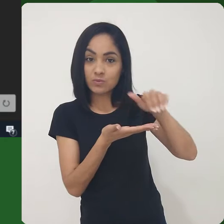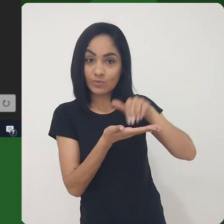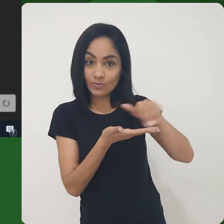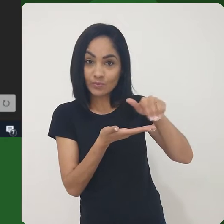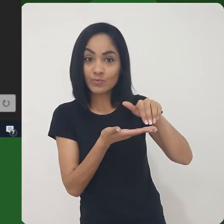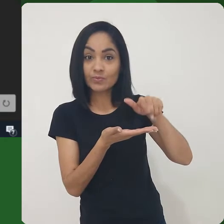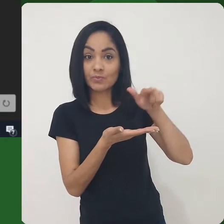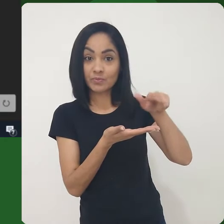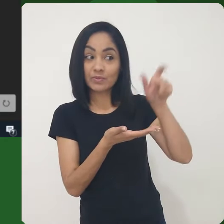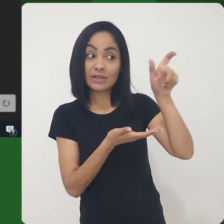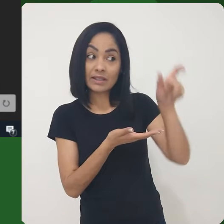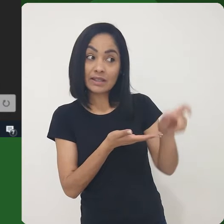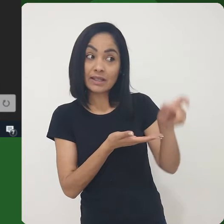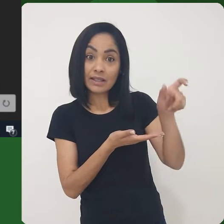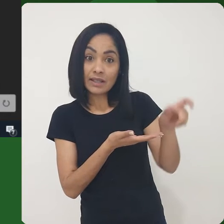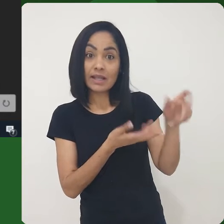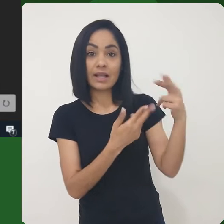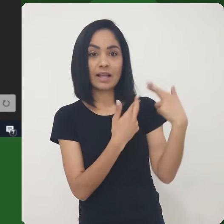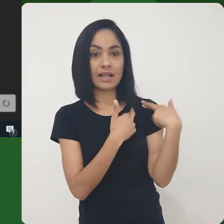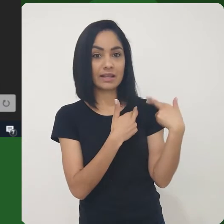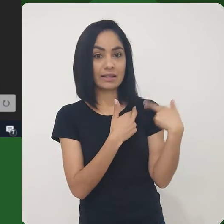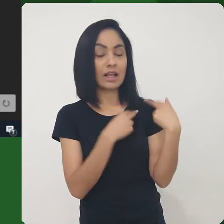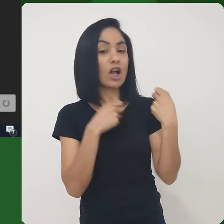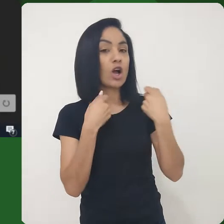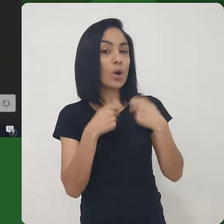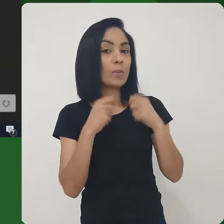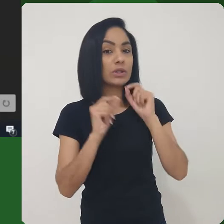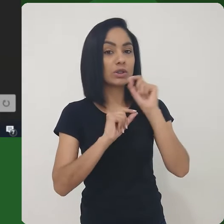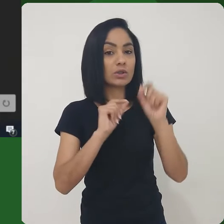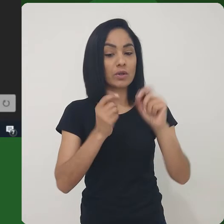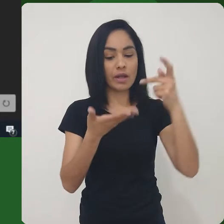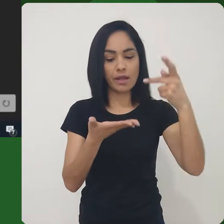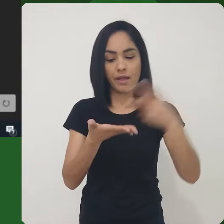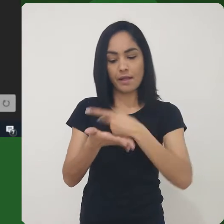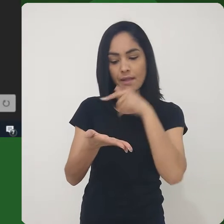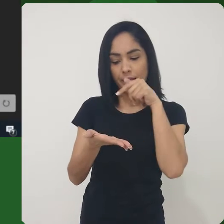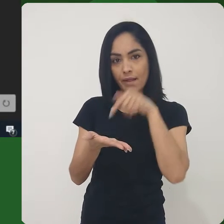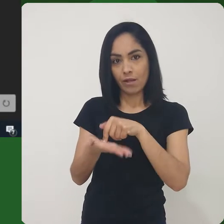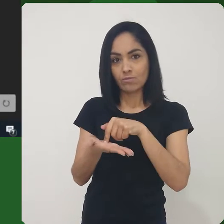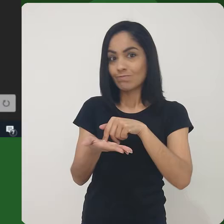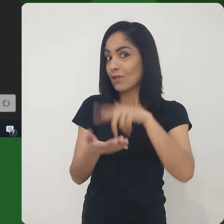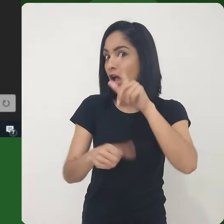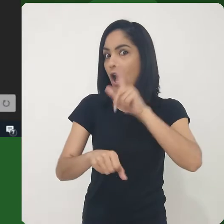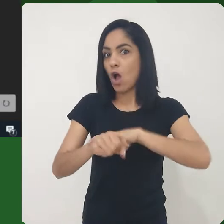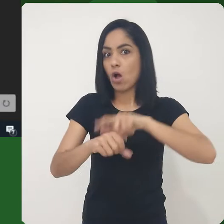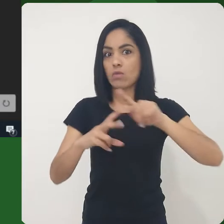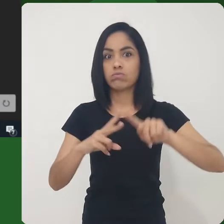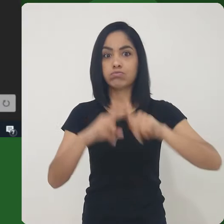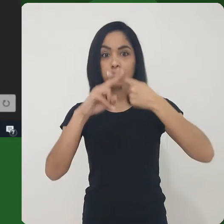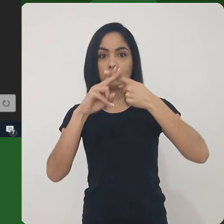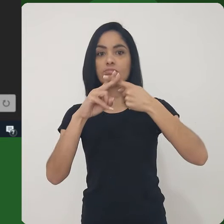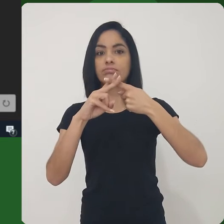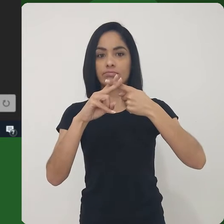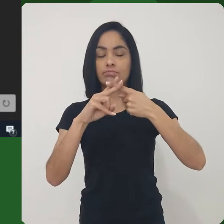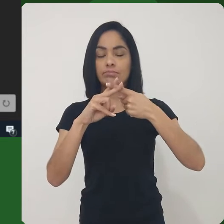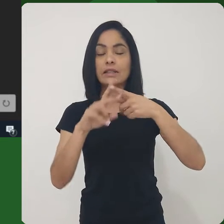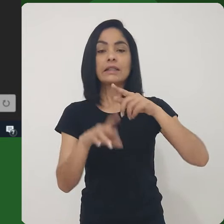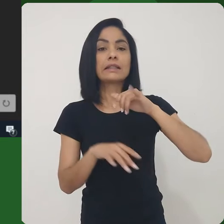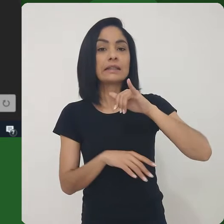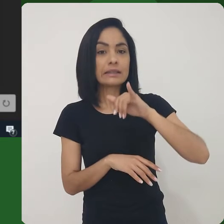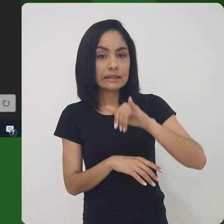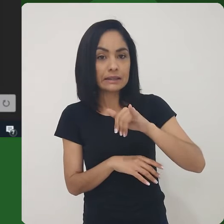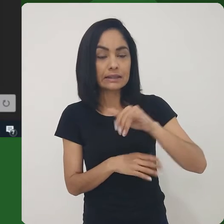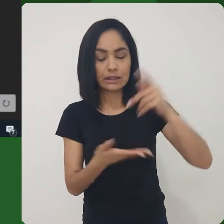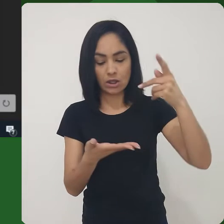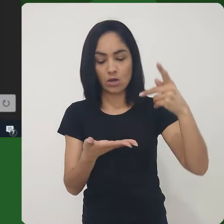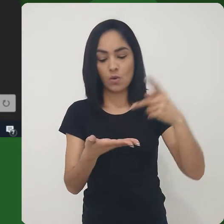da secretária, ele ou ela esse erro deverá ser imediatamente corrigido, né?